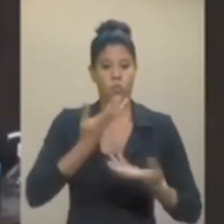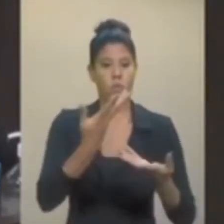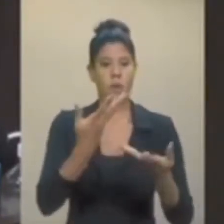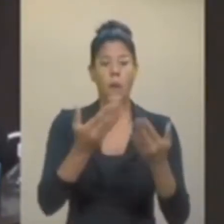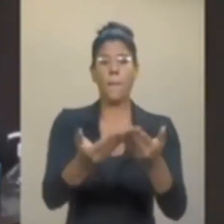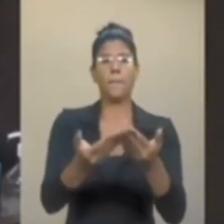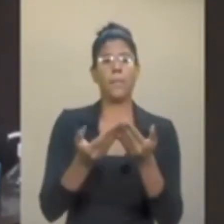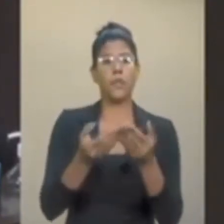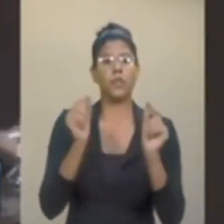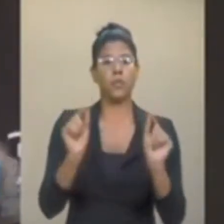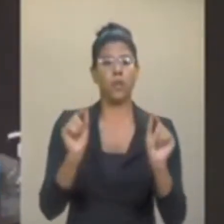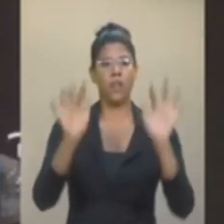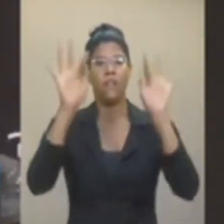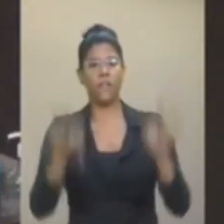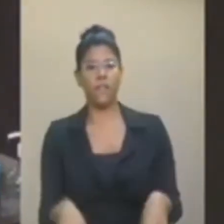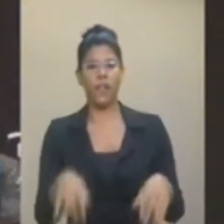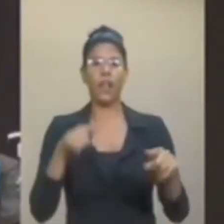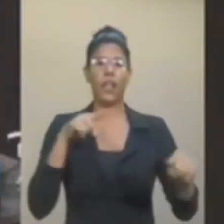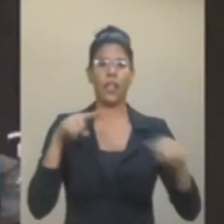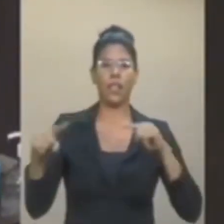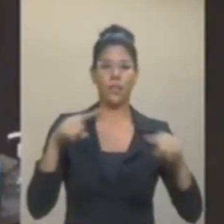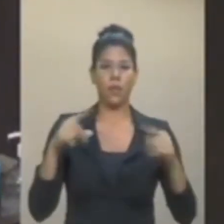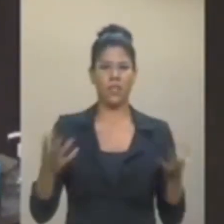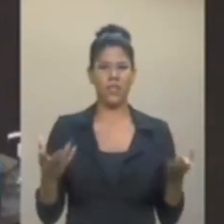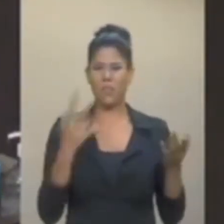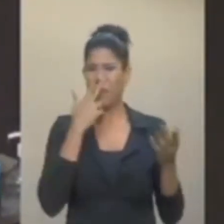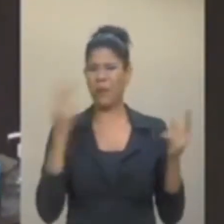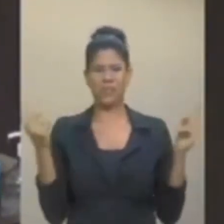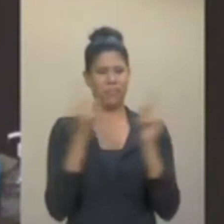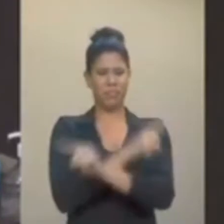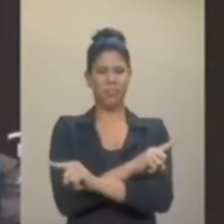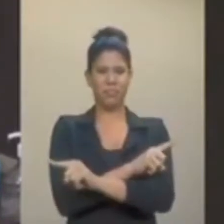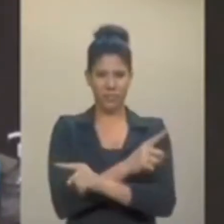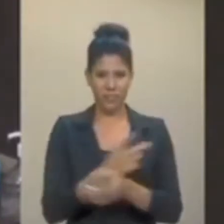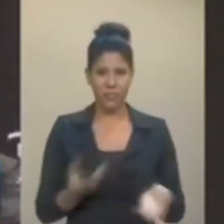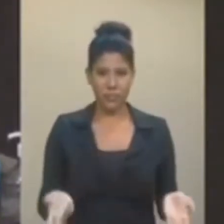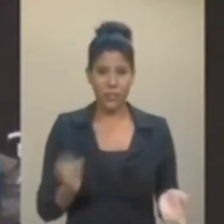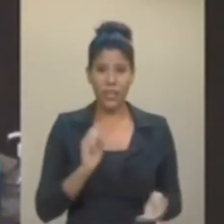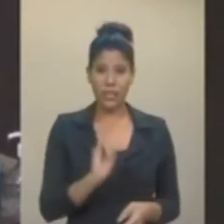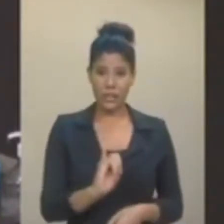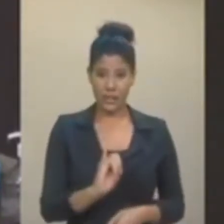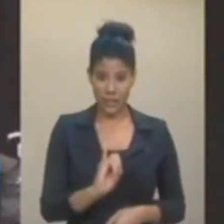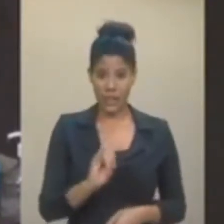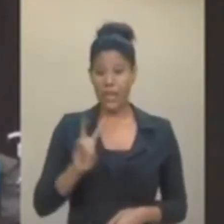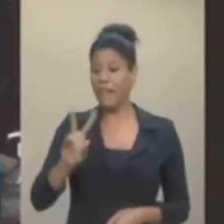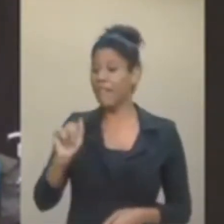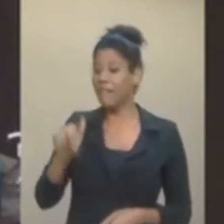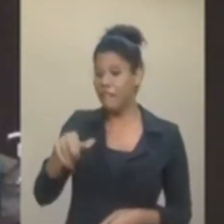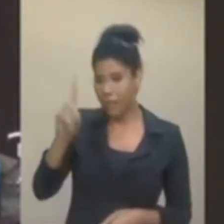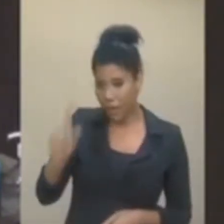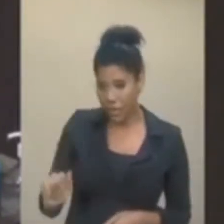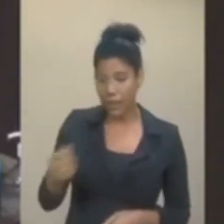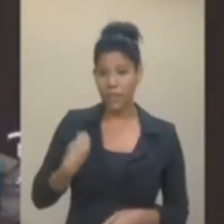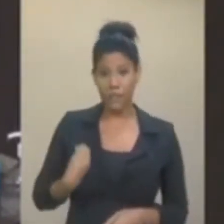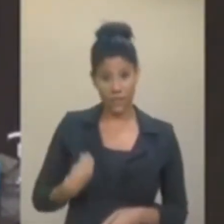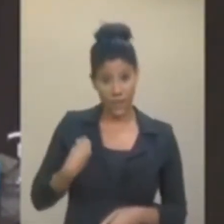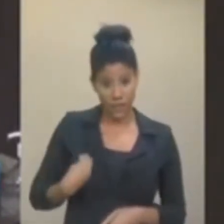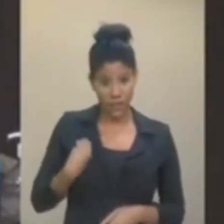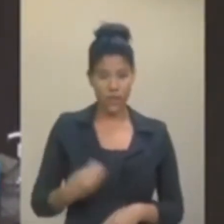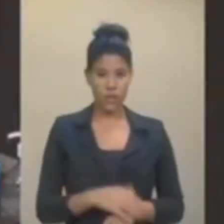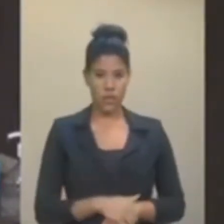da democracia, o que por si é um contrassenso. Se Wanda Sidot estivesse viva, certamente